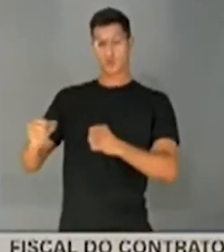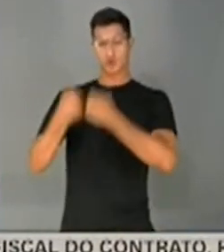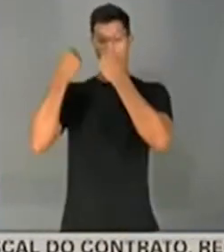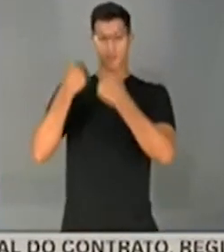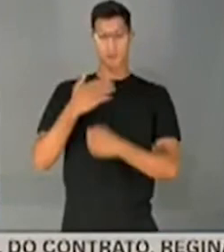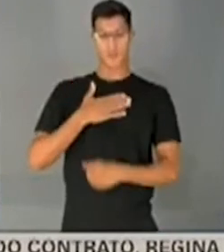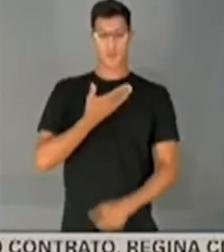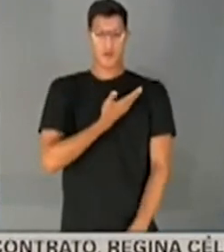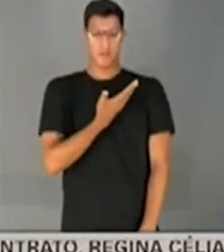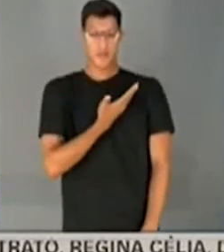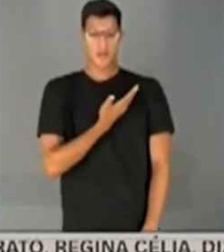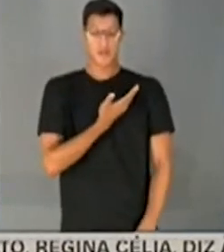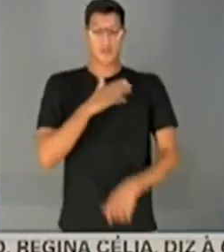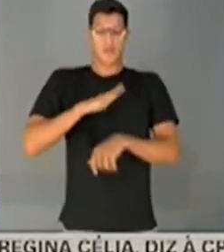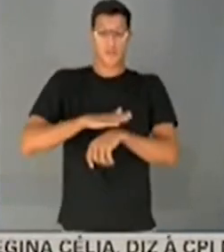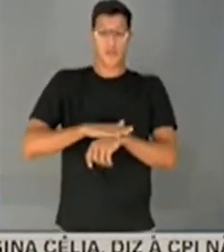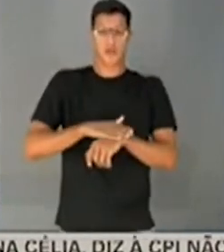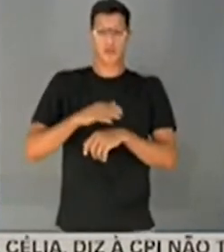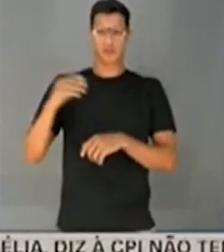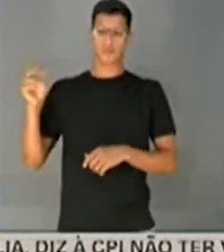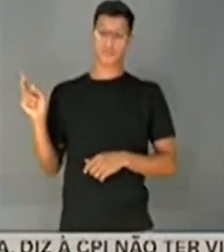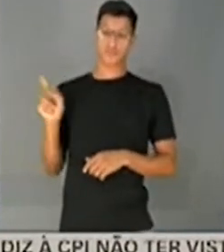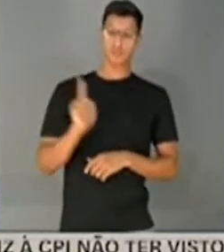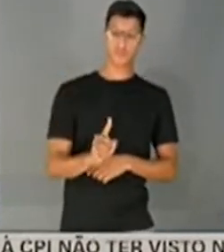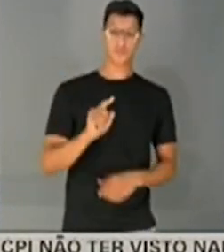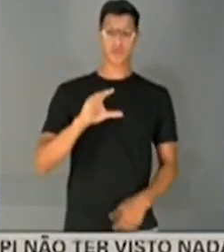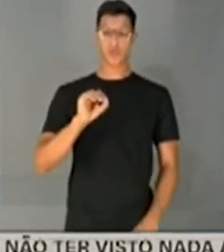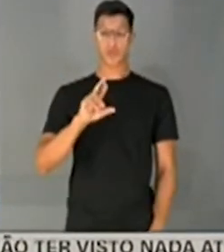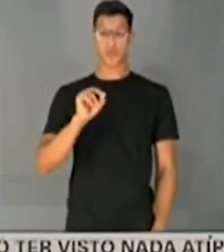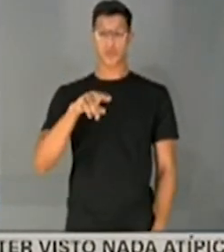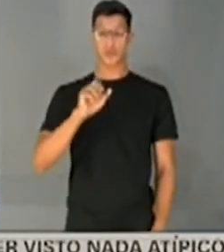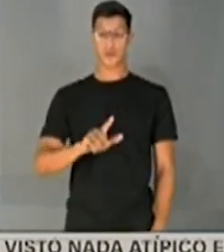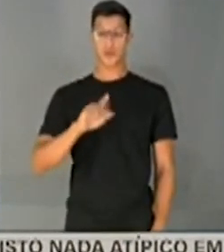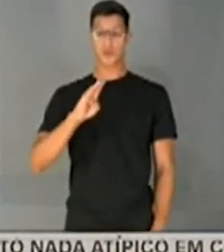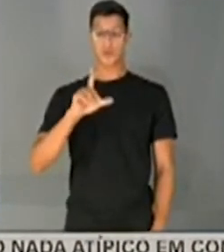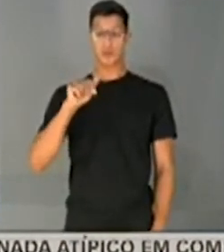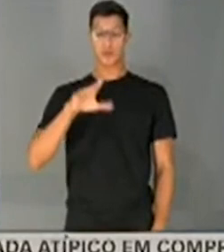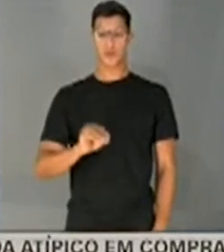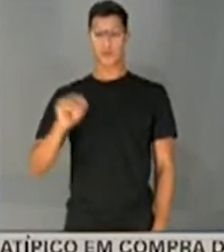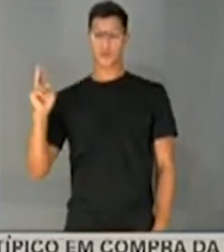Vasto. Em dado momento, se dirigiu à mesa Coronel Blanco, acompanhado de uma pessoa que se